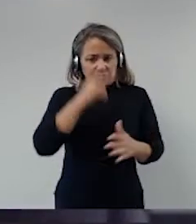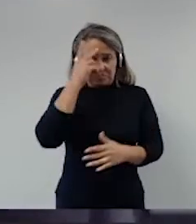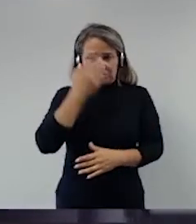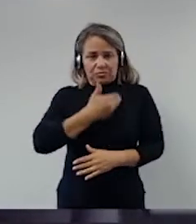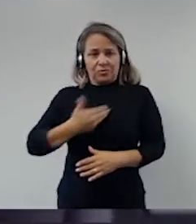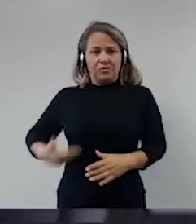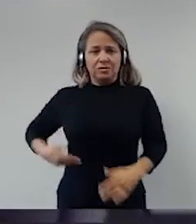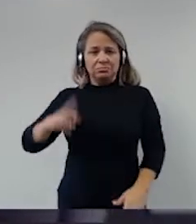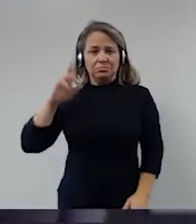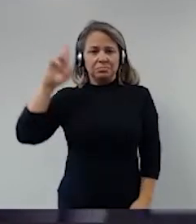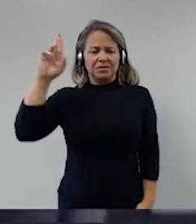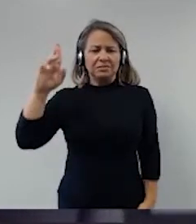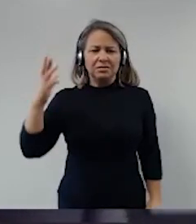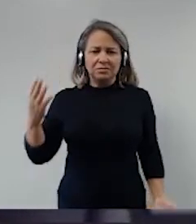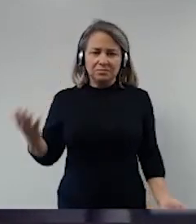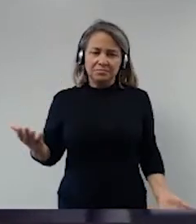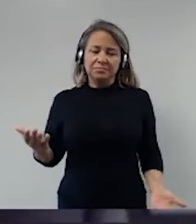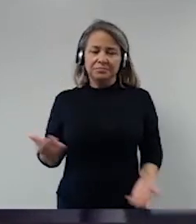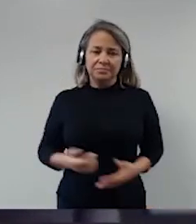plantão?